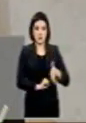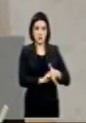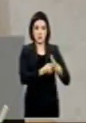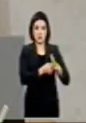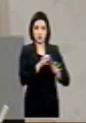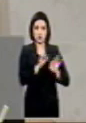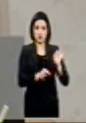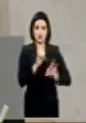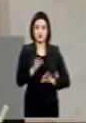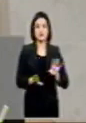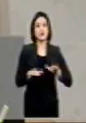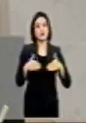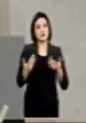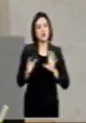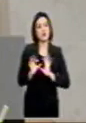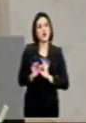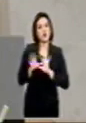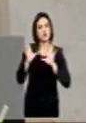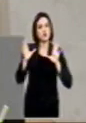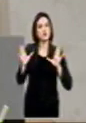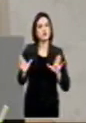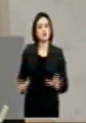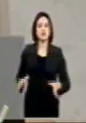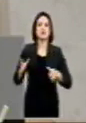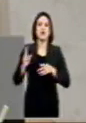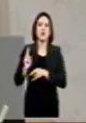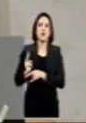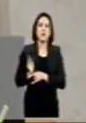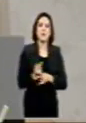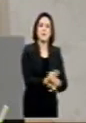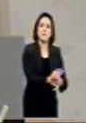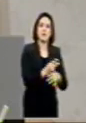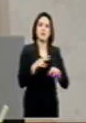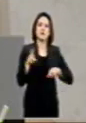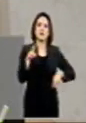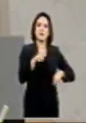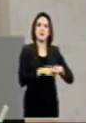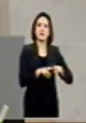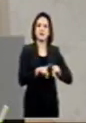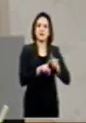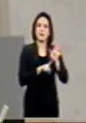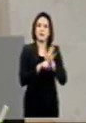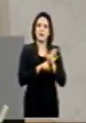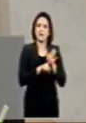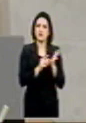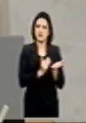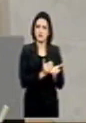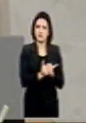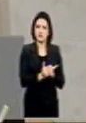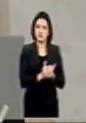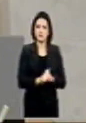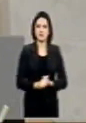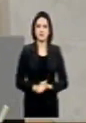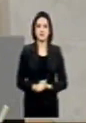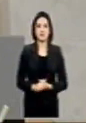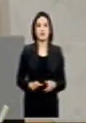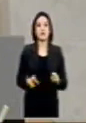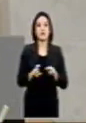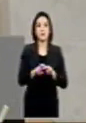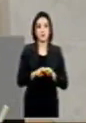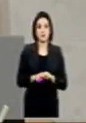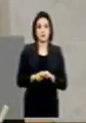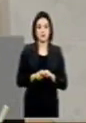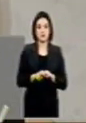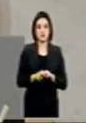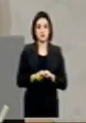medidas de busca e apreensão, medidas investigativas iniciais. Por essa razão,